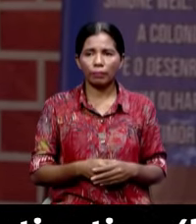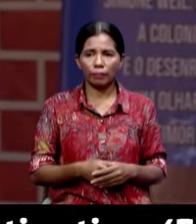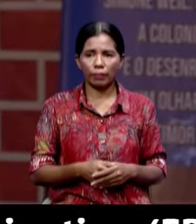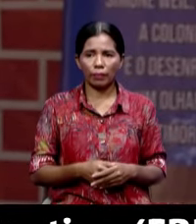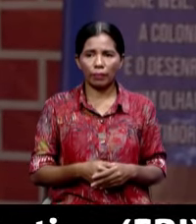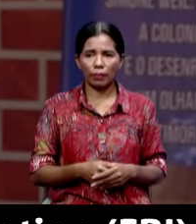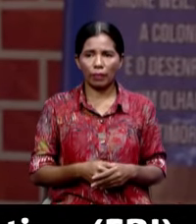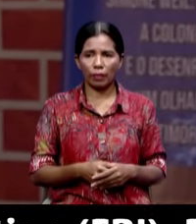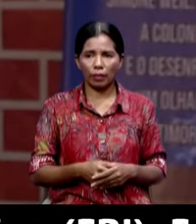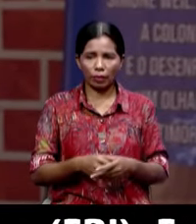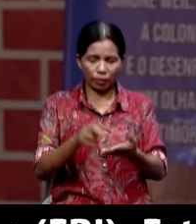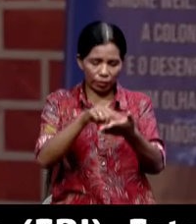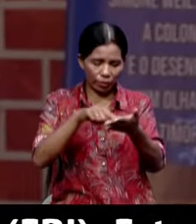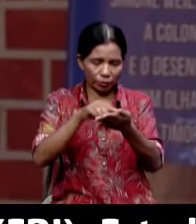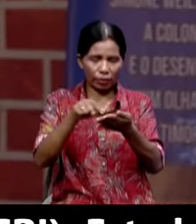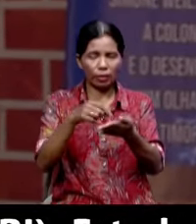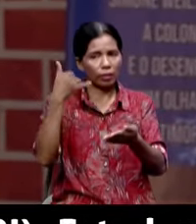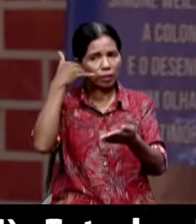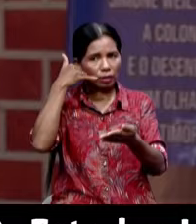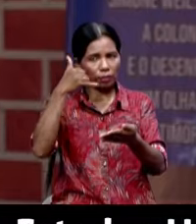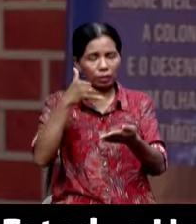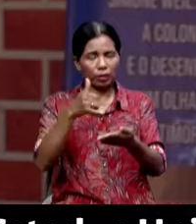WhatsApp, da WhatsApp,